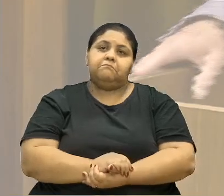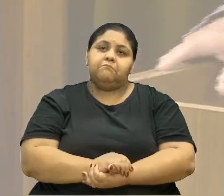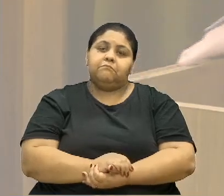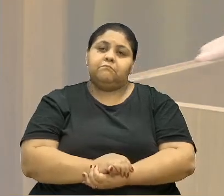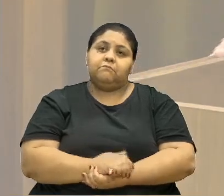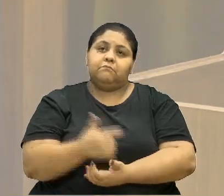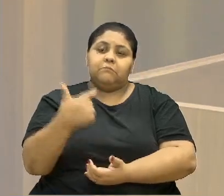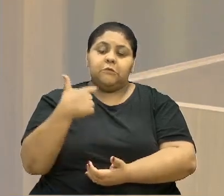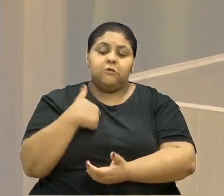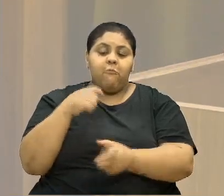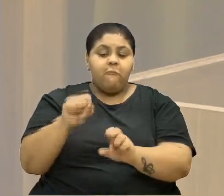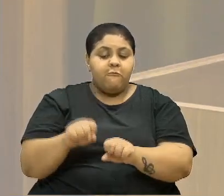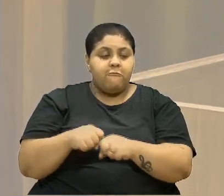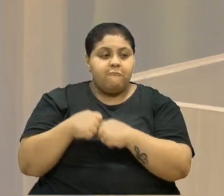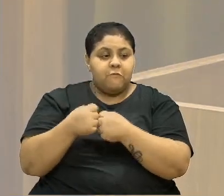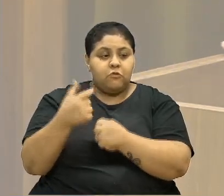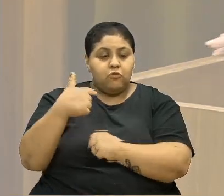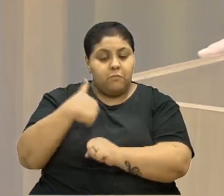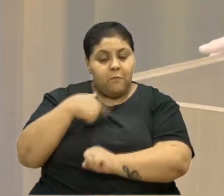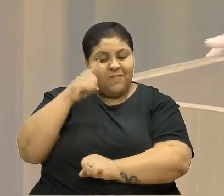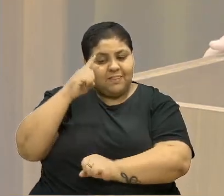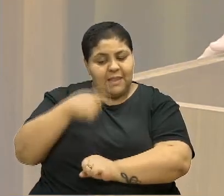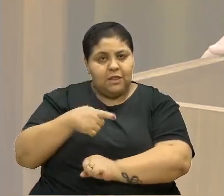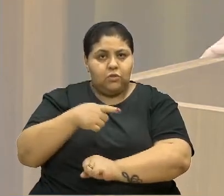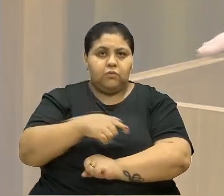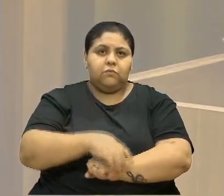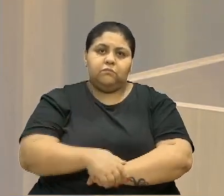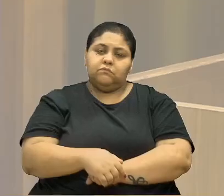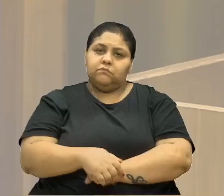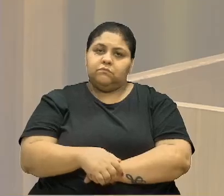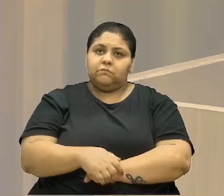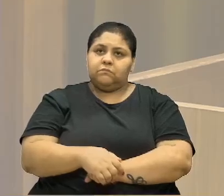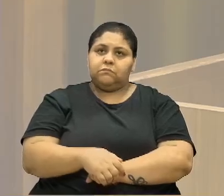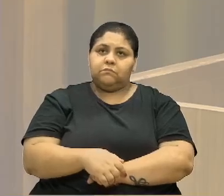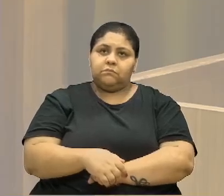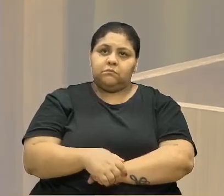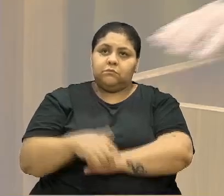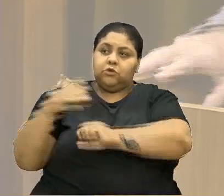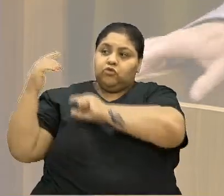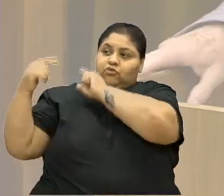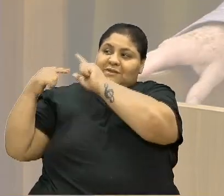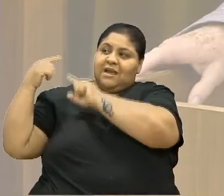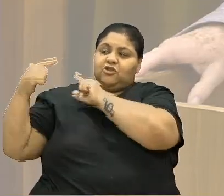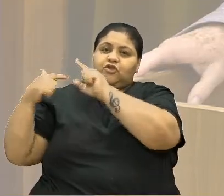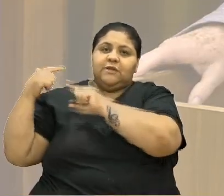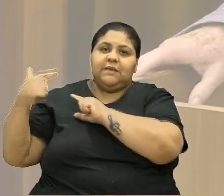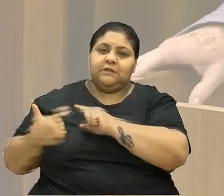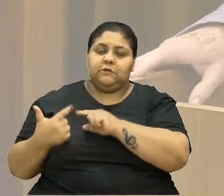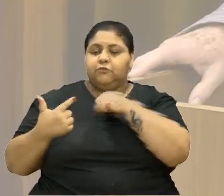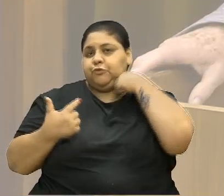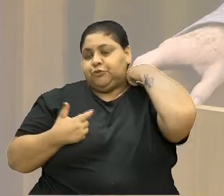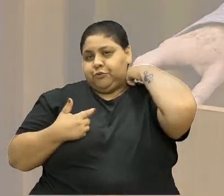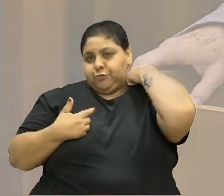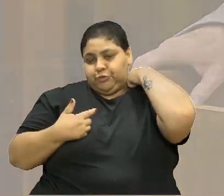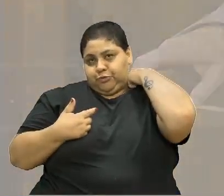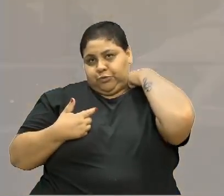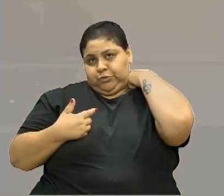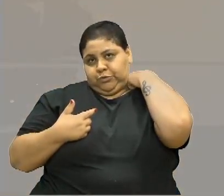Fui um defensor, no meu mandato, do tradicionalismo.